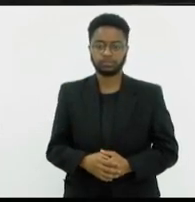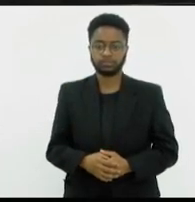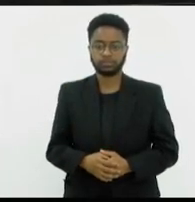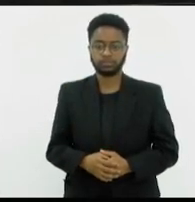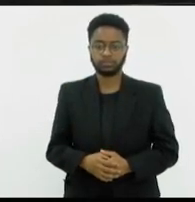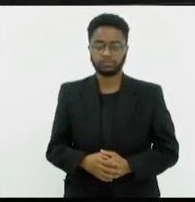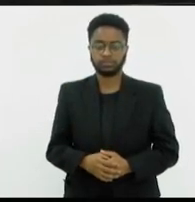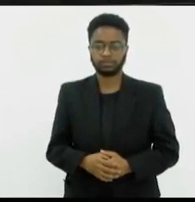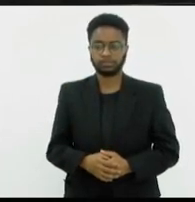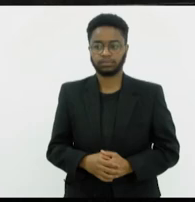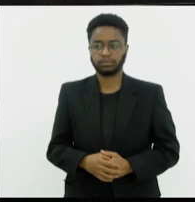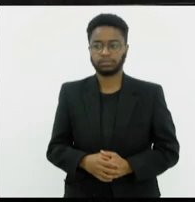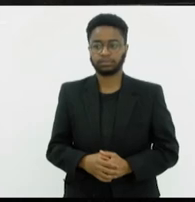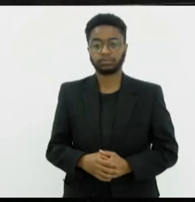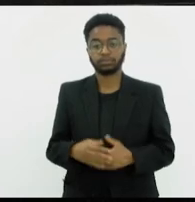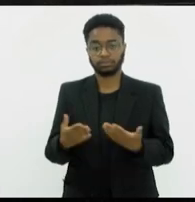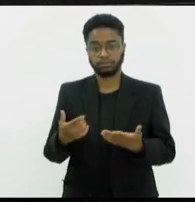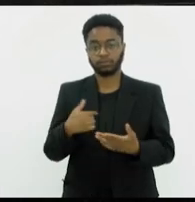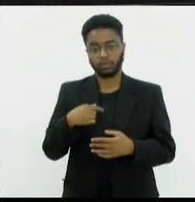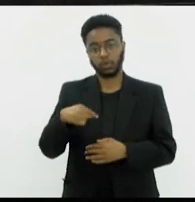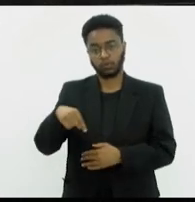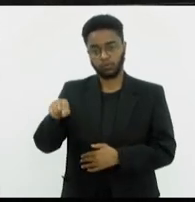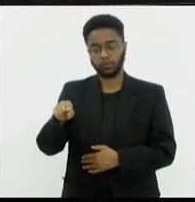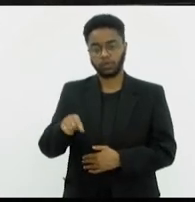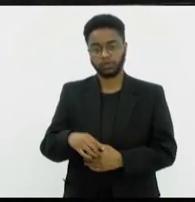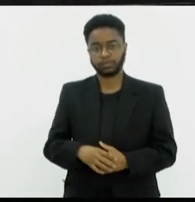E estive lá,